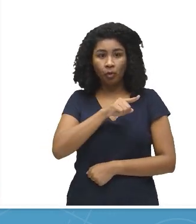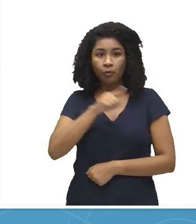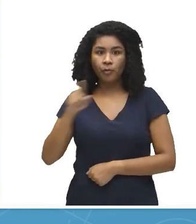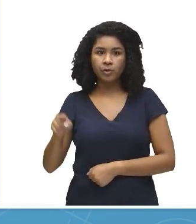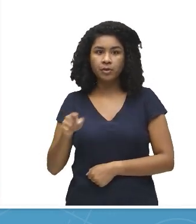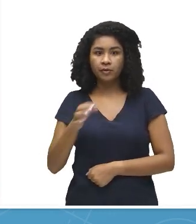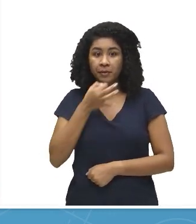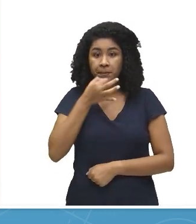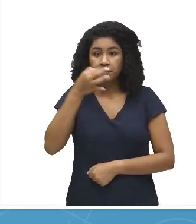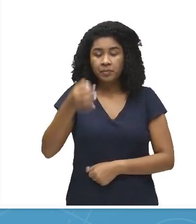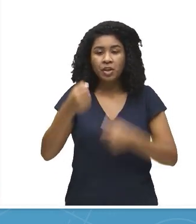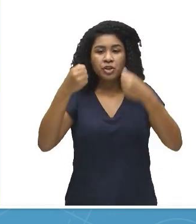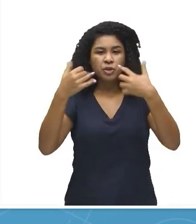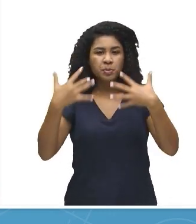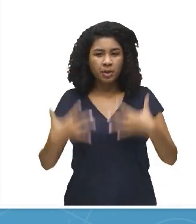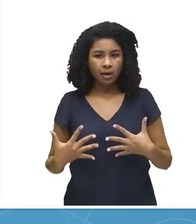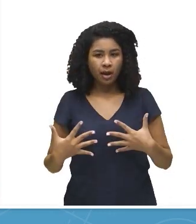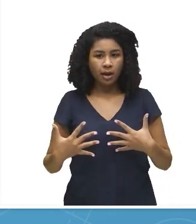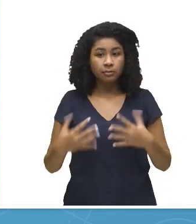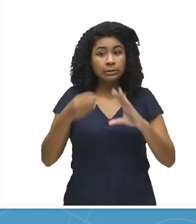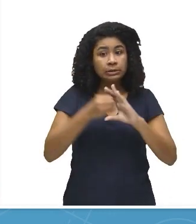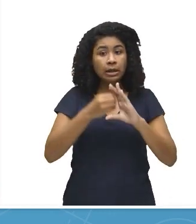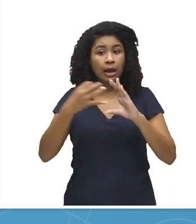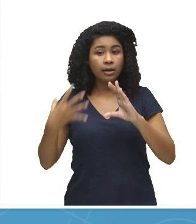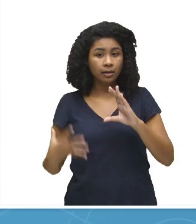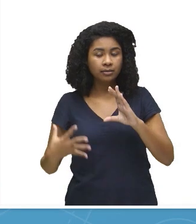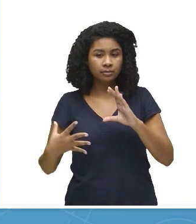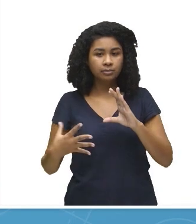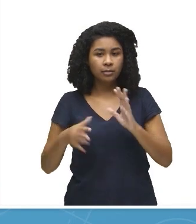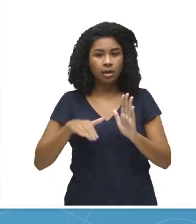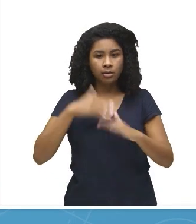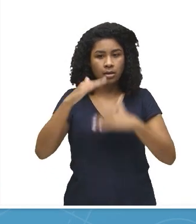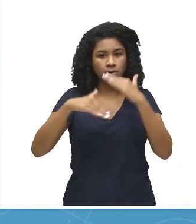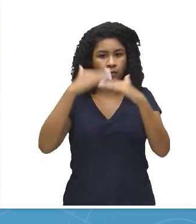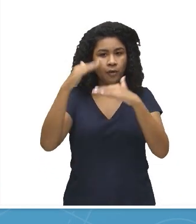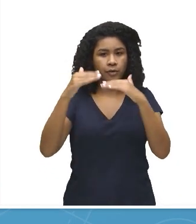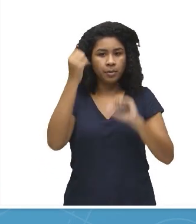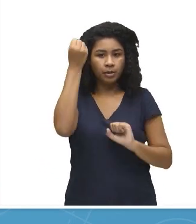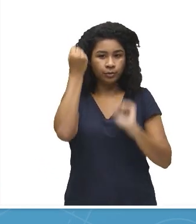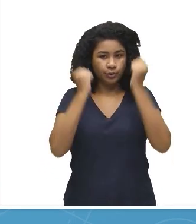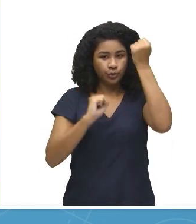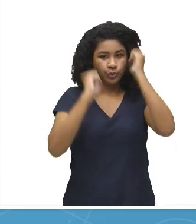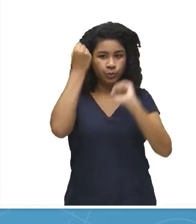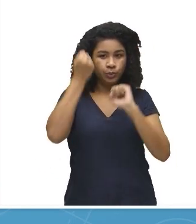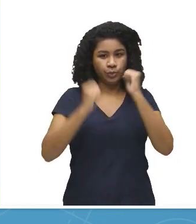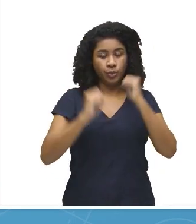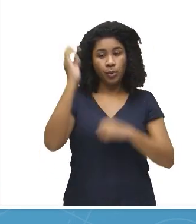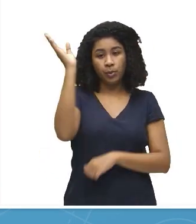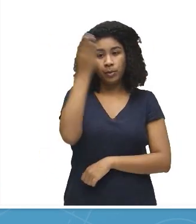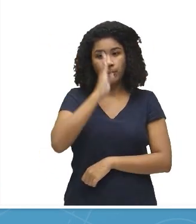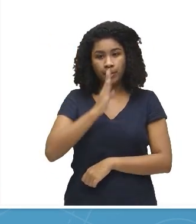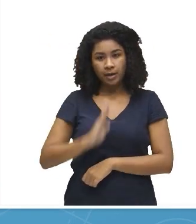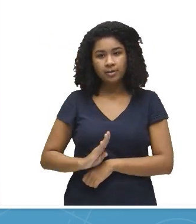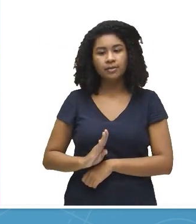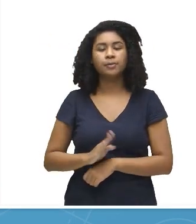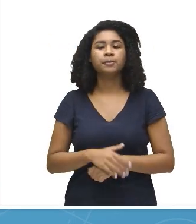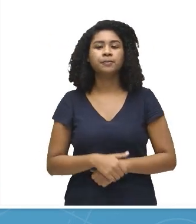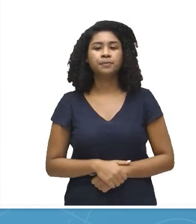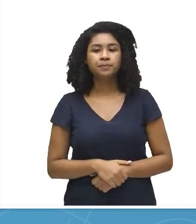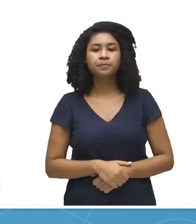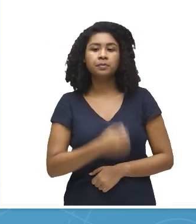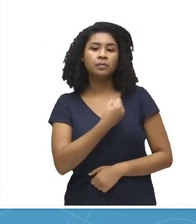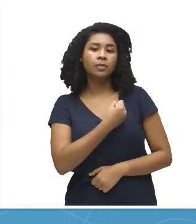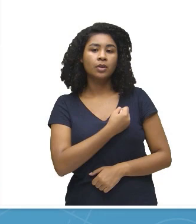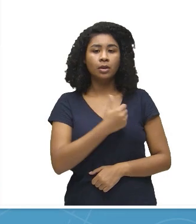e explicar 2 fatores que contribuíram para o desenvolvimento industrial no Brasil, que a gente viu aí durante a aula. E